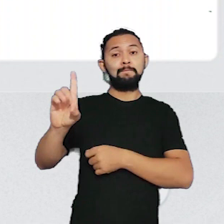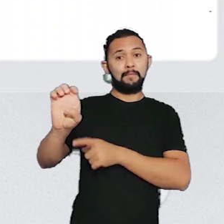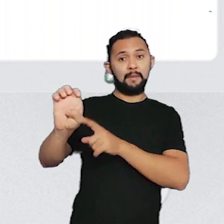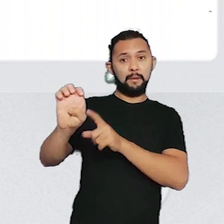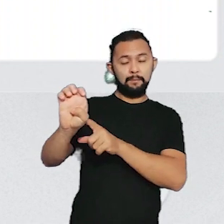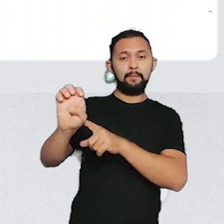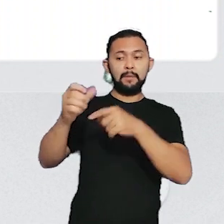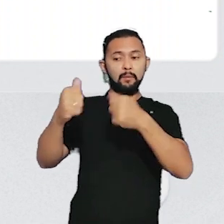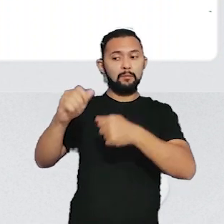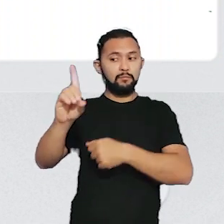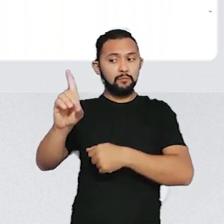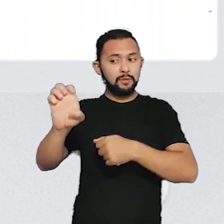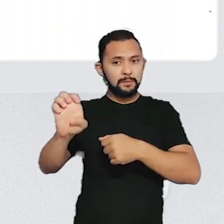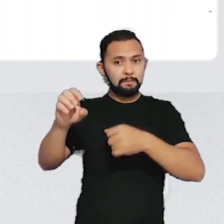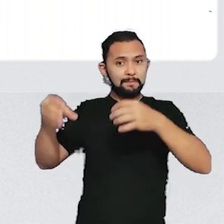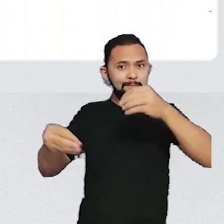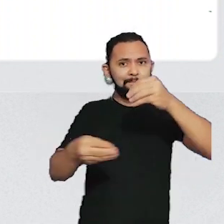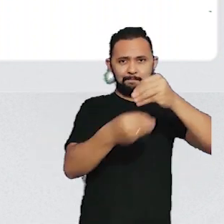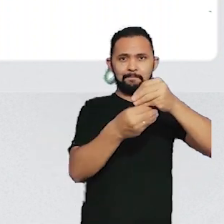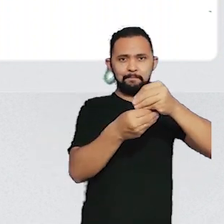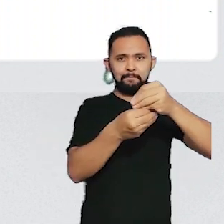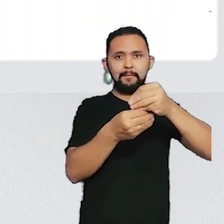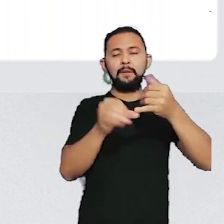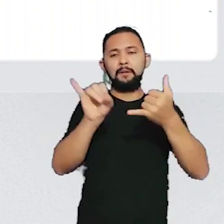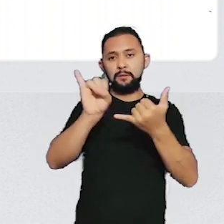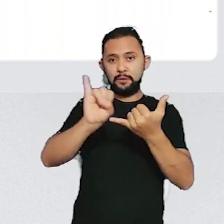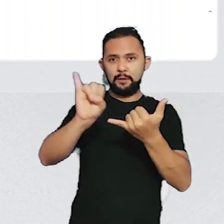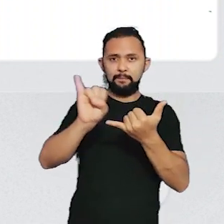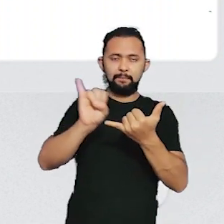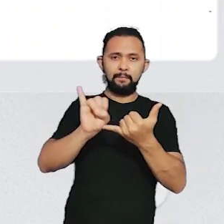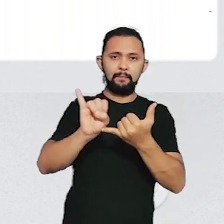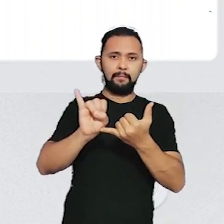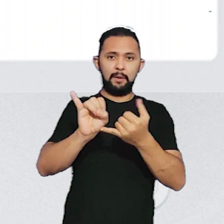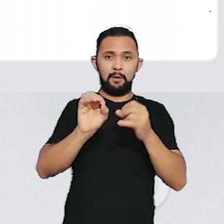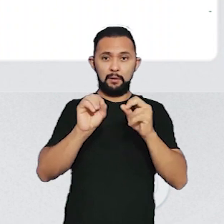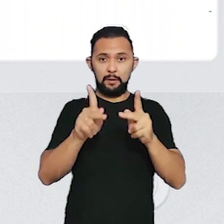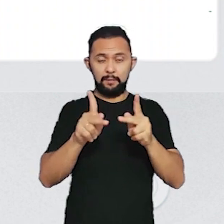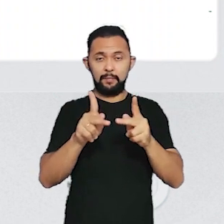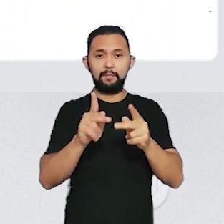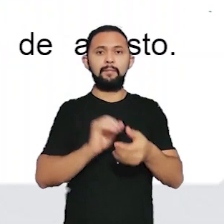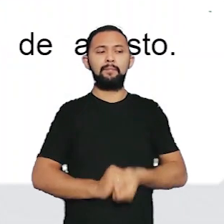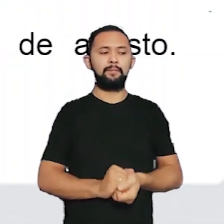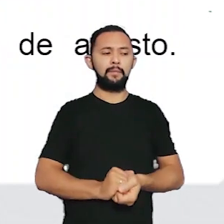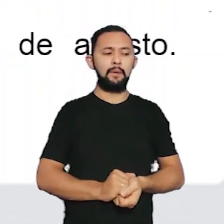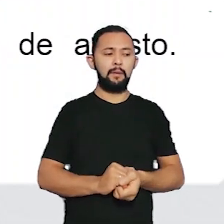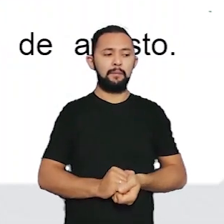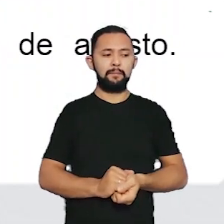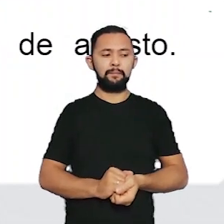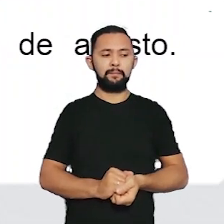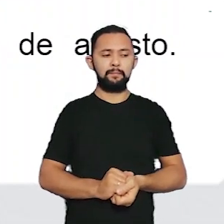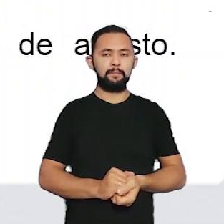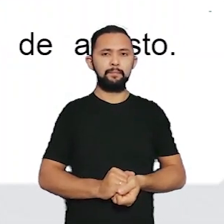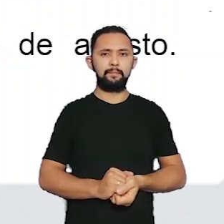recorda, recorda de que tu me amavas. Então, é o objeto indireto do verbo recordar, tá? Por isso que ela é